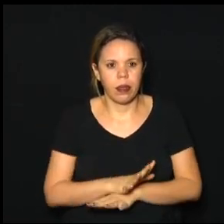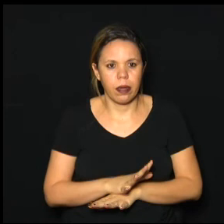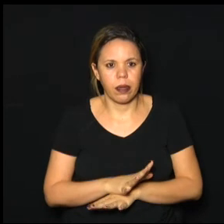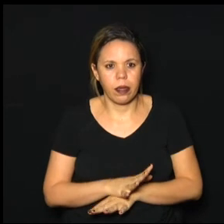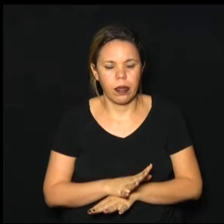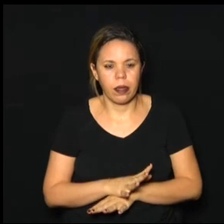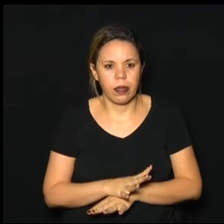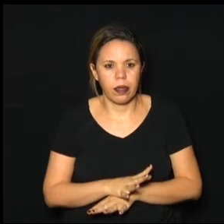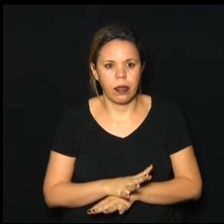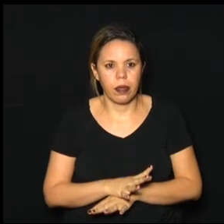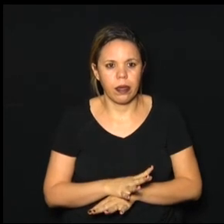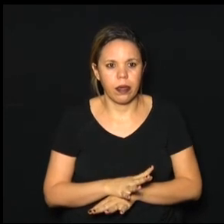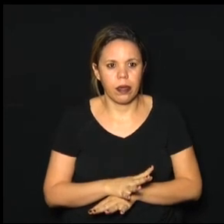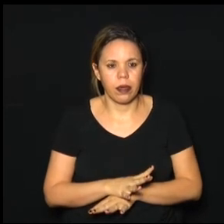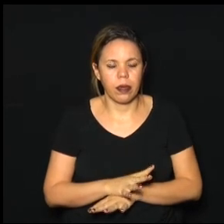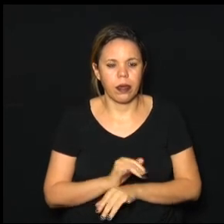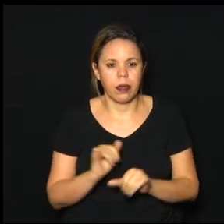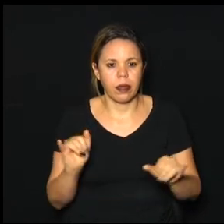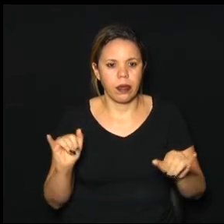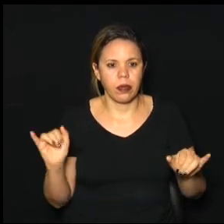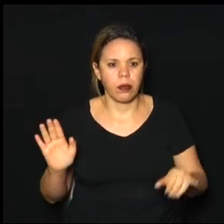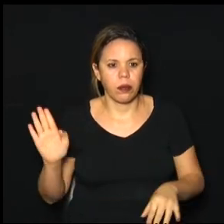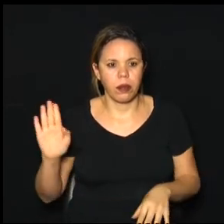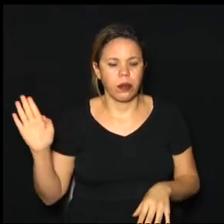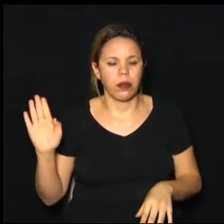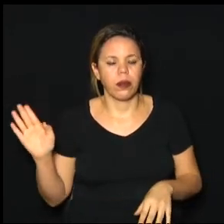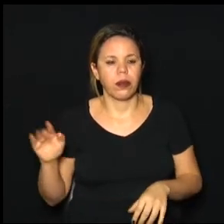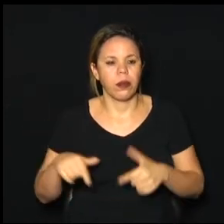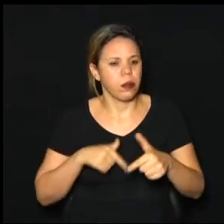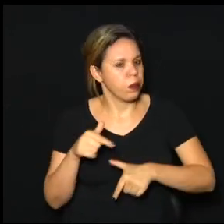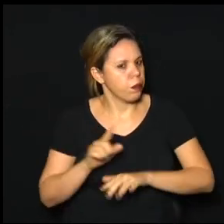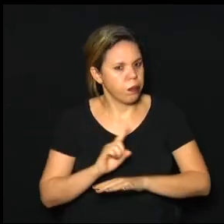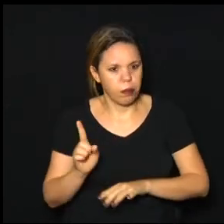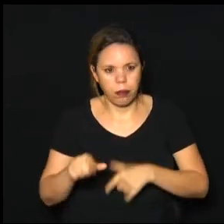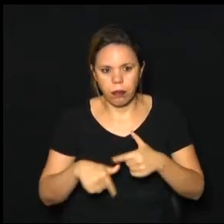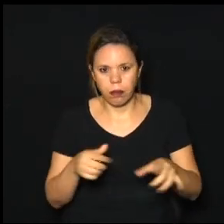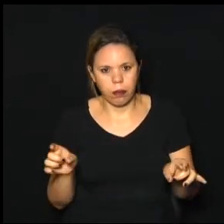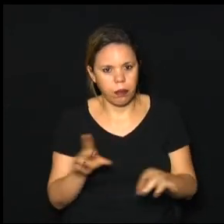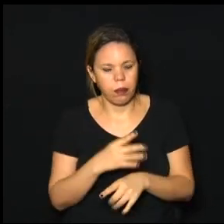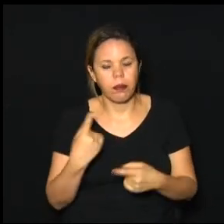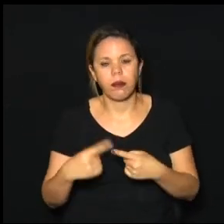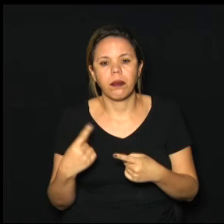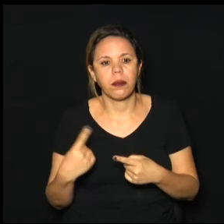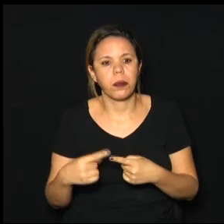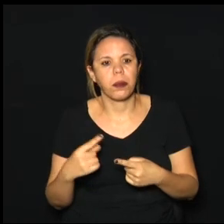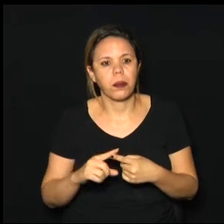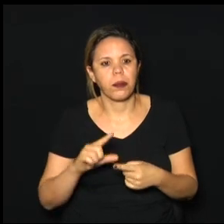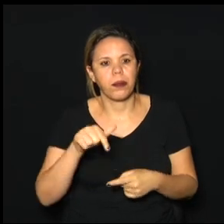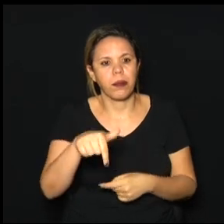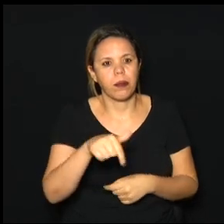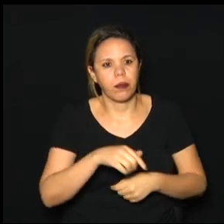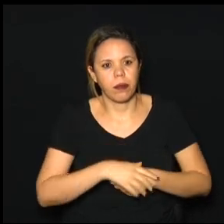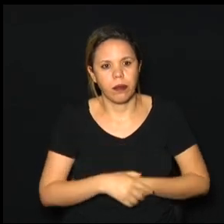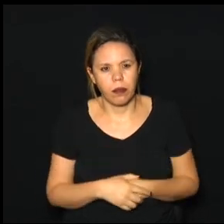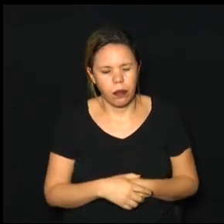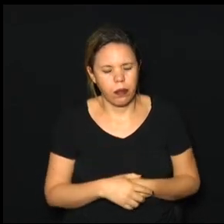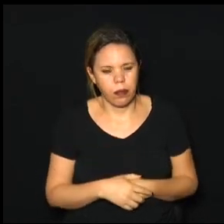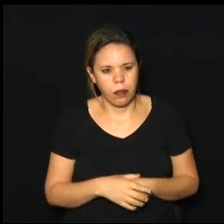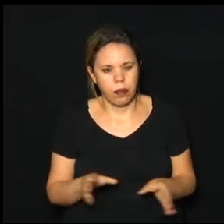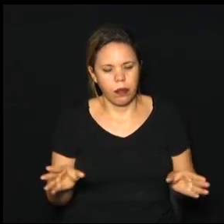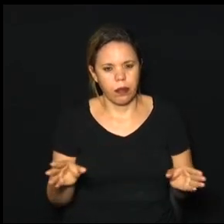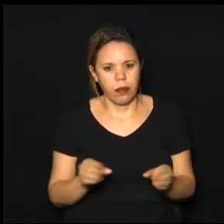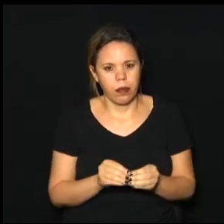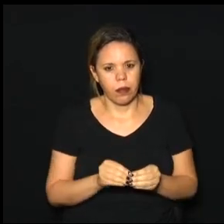a eleição, né? Acabou a campanha eleitoral, mas não acabou o trabalho. Não é? Por quê? Porque depois de fechadas